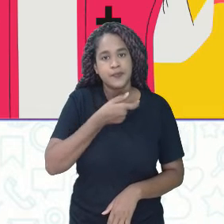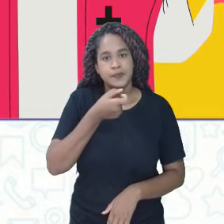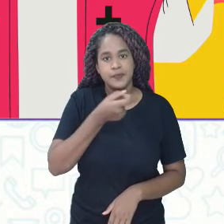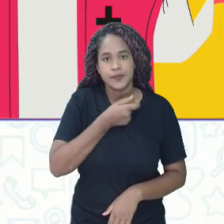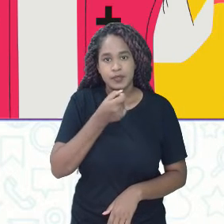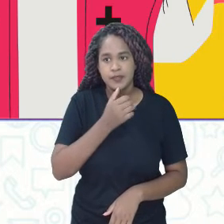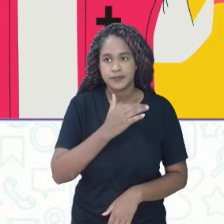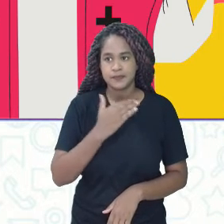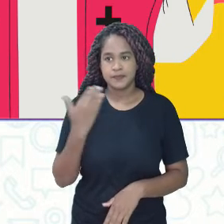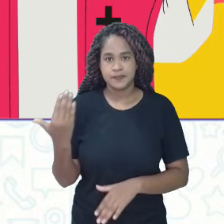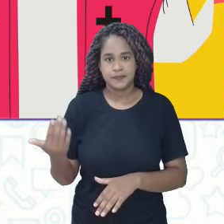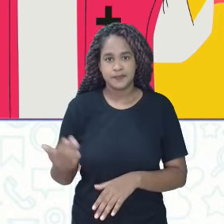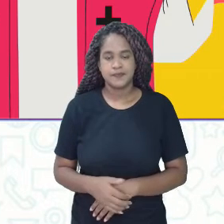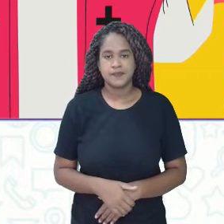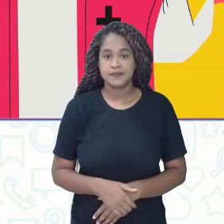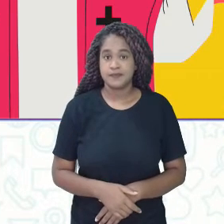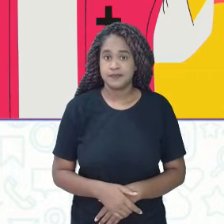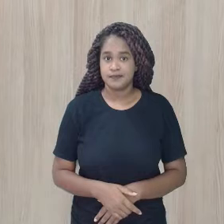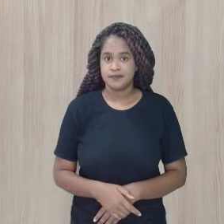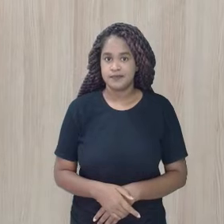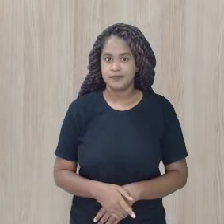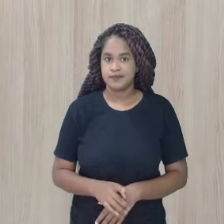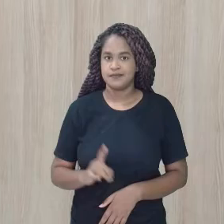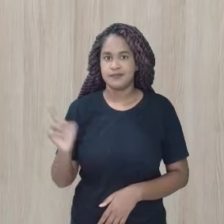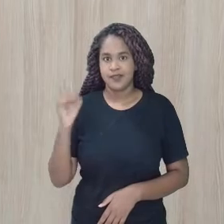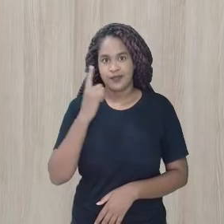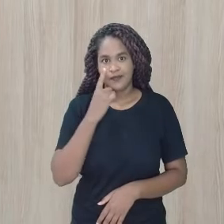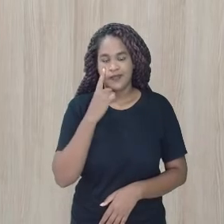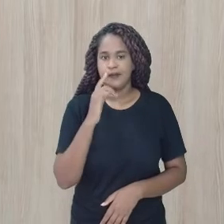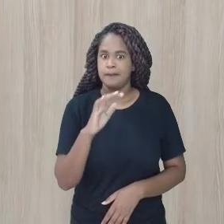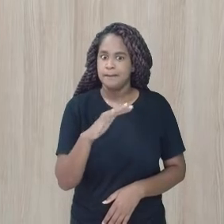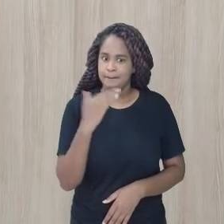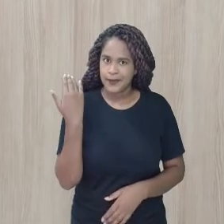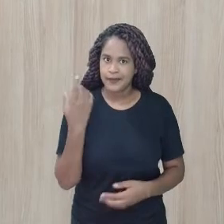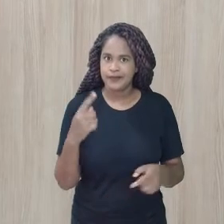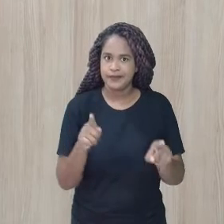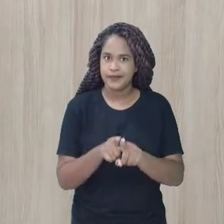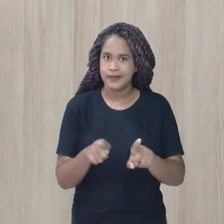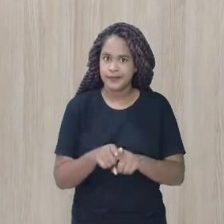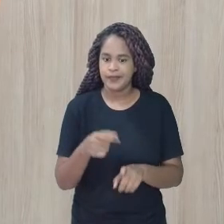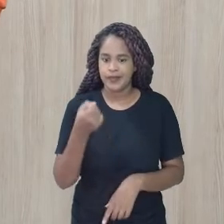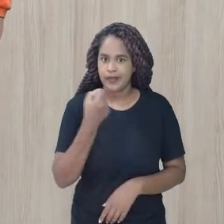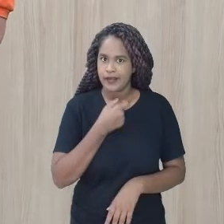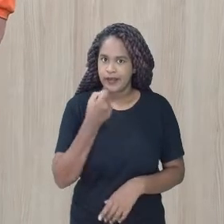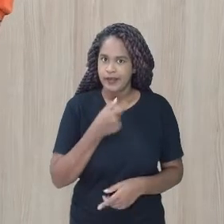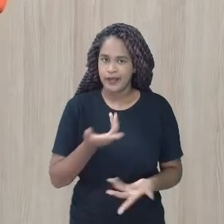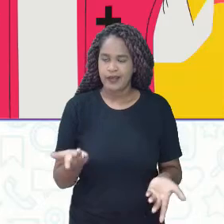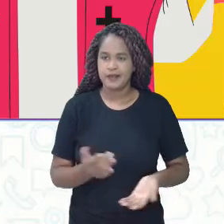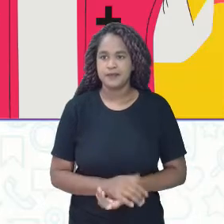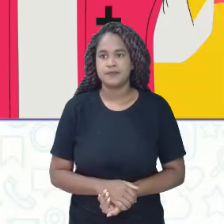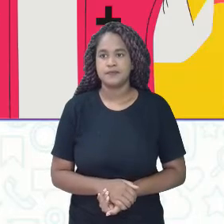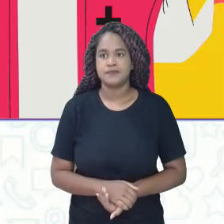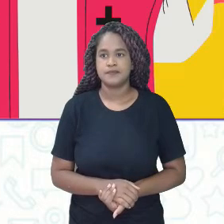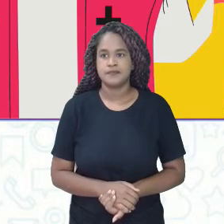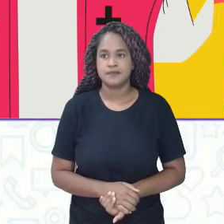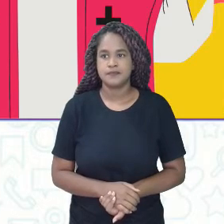Vejam só. Até da morte, o pessoal fazem, não é? É humor. O condenado, que estava